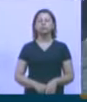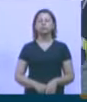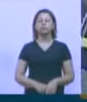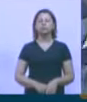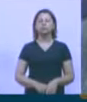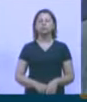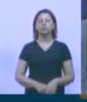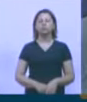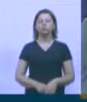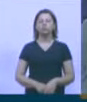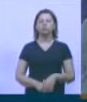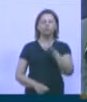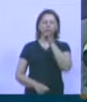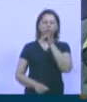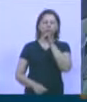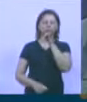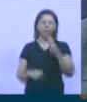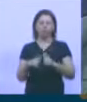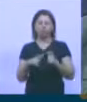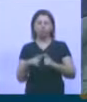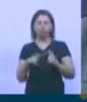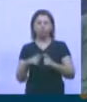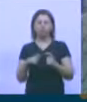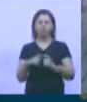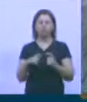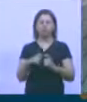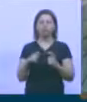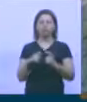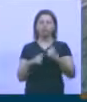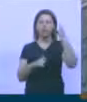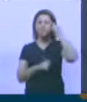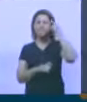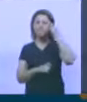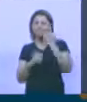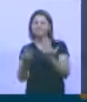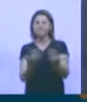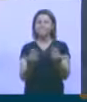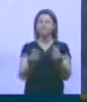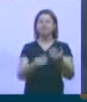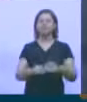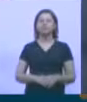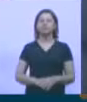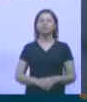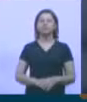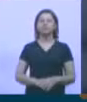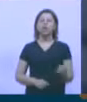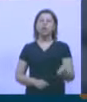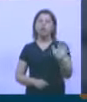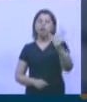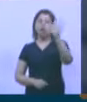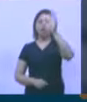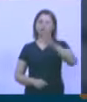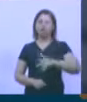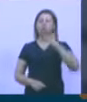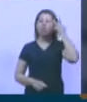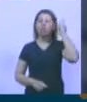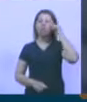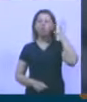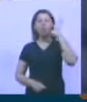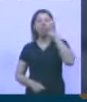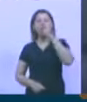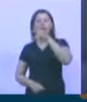Tratamento psiquiátrico, por exemplo, que custa tão caro. It can take a long, long time. Geralmente leva muito